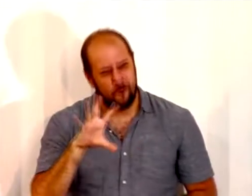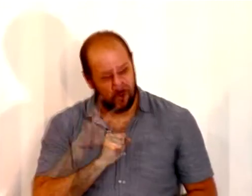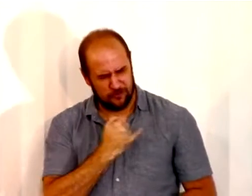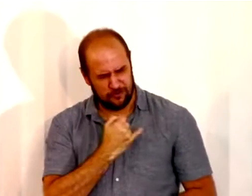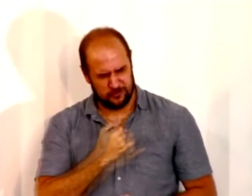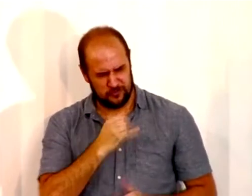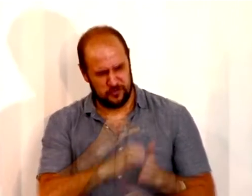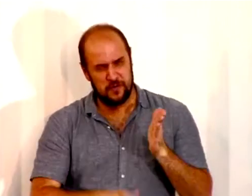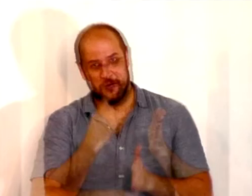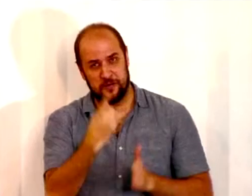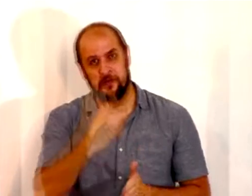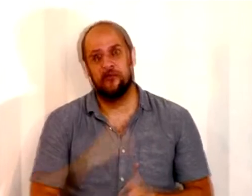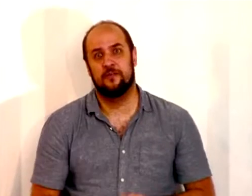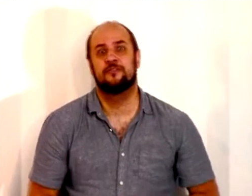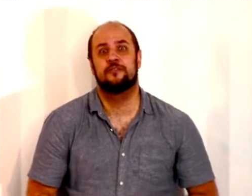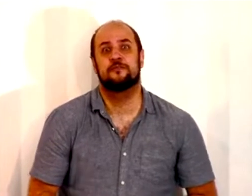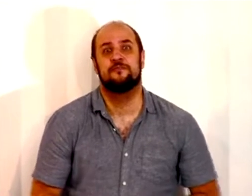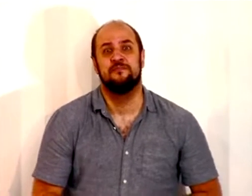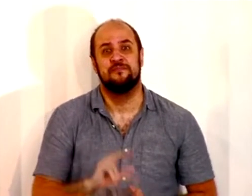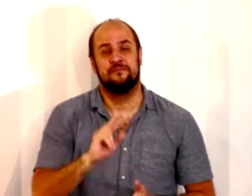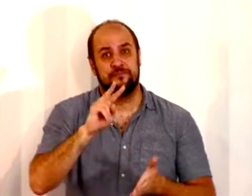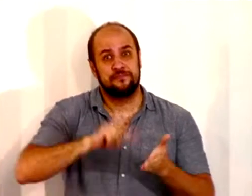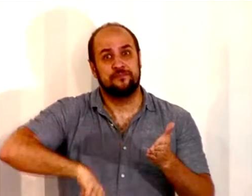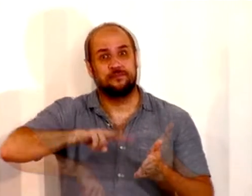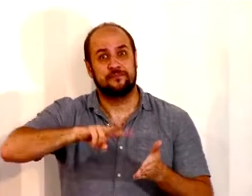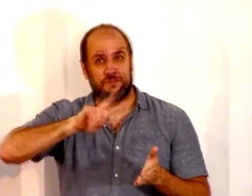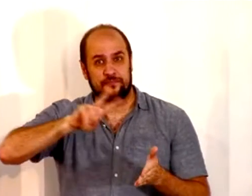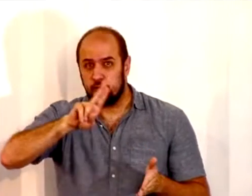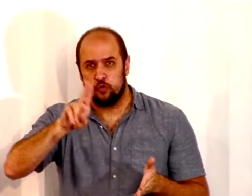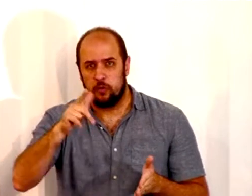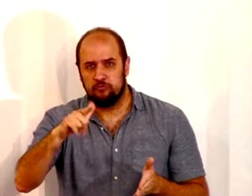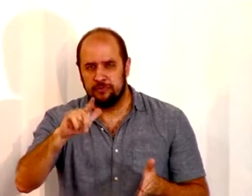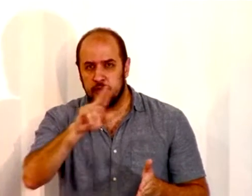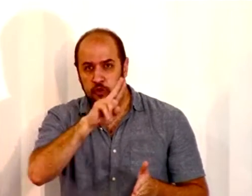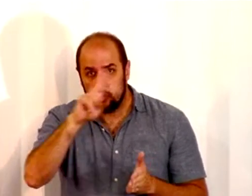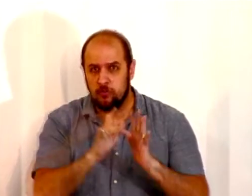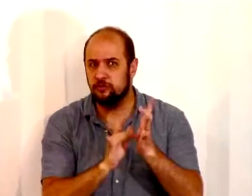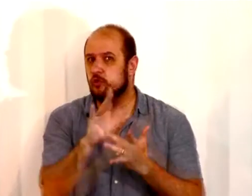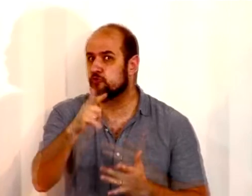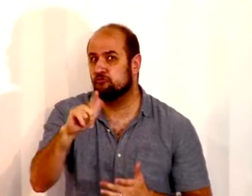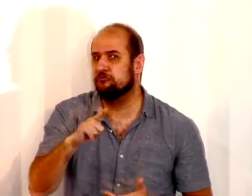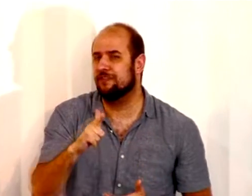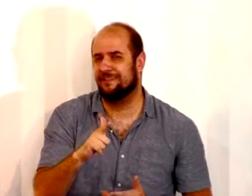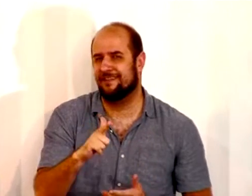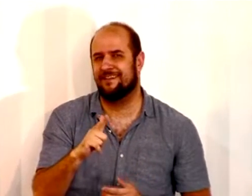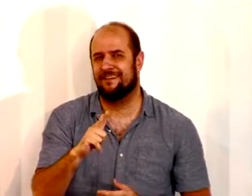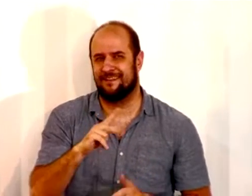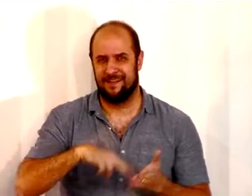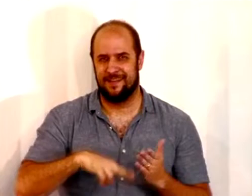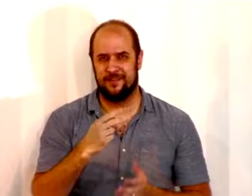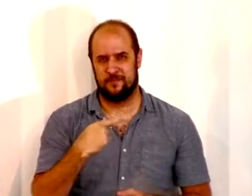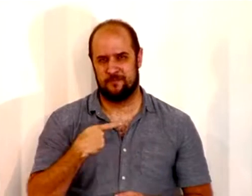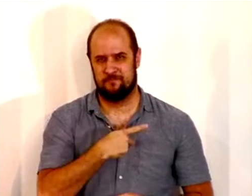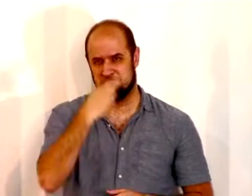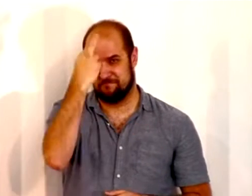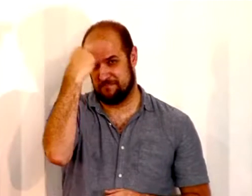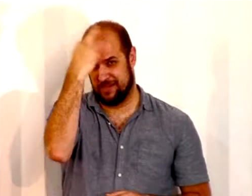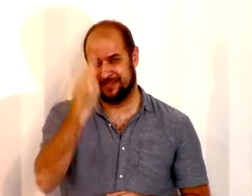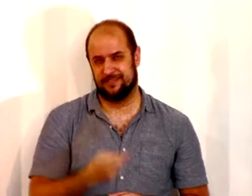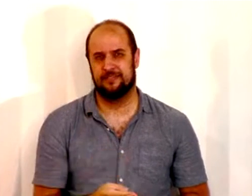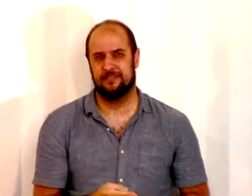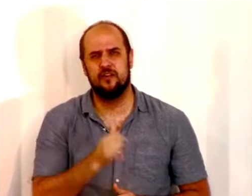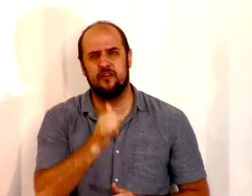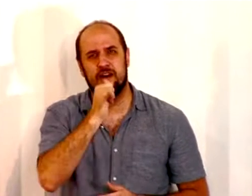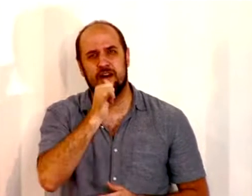capítulo 1. É interessante que naquele texto o nome de Jesus não é mencionado. Vocês perceberam? Na leitura que o reverendo Robert foi conduzindo, fala